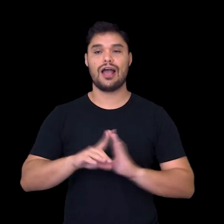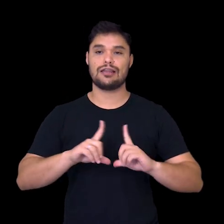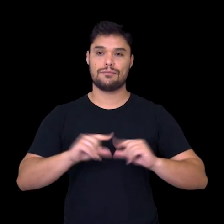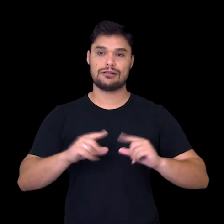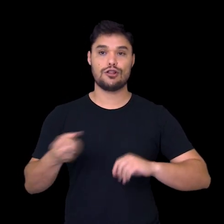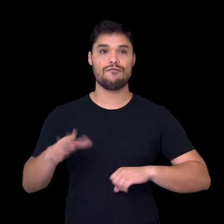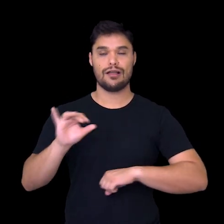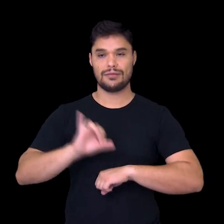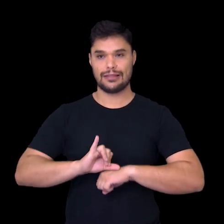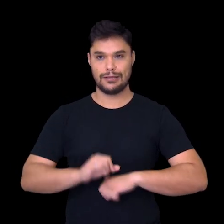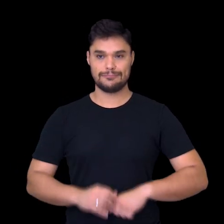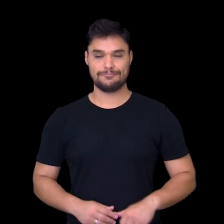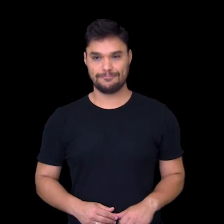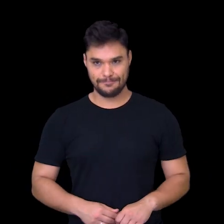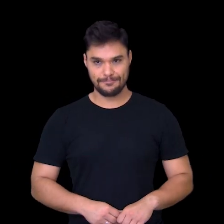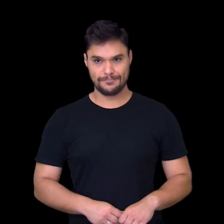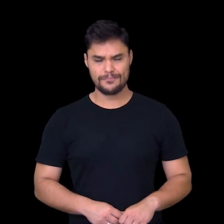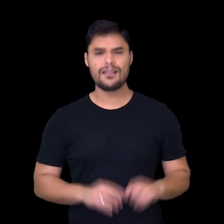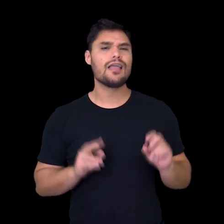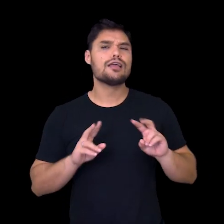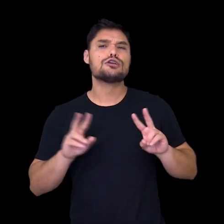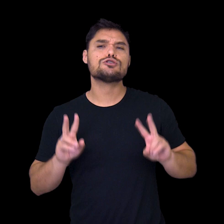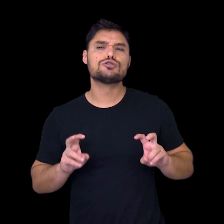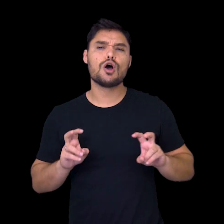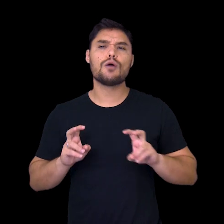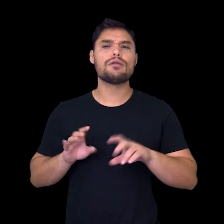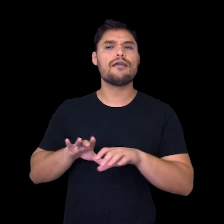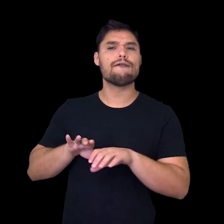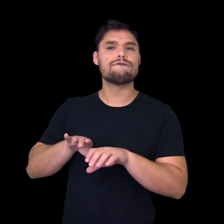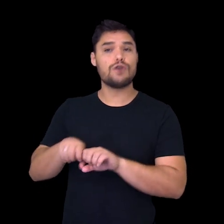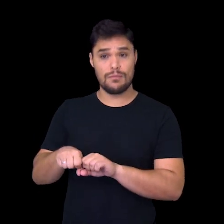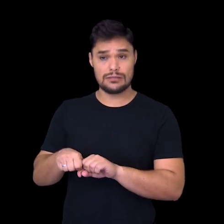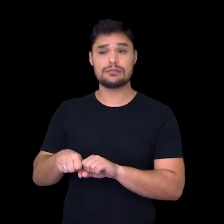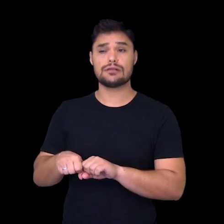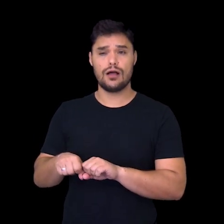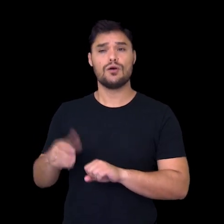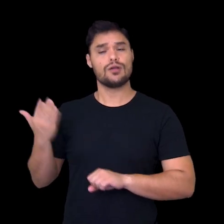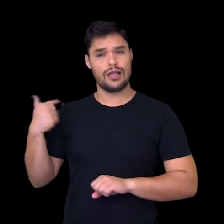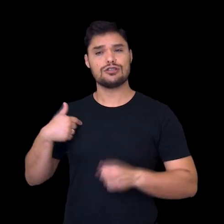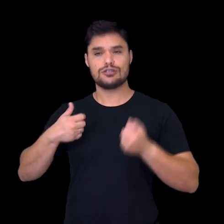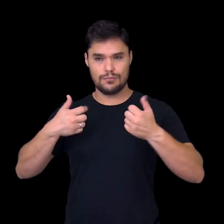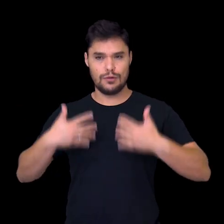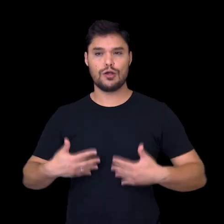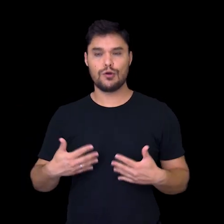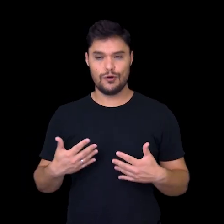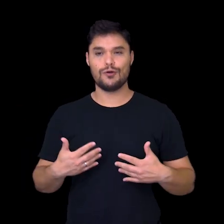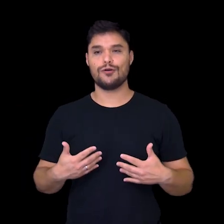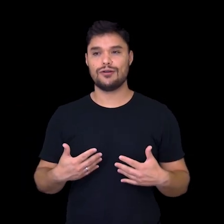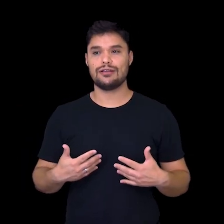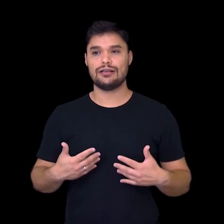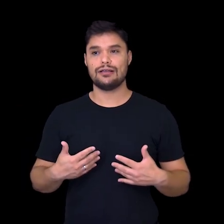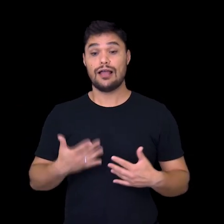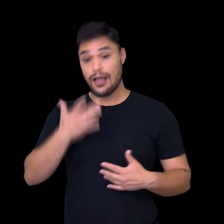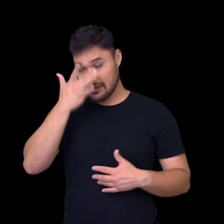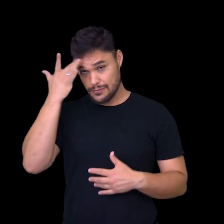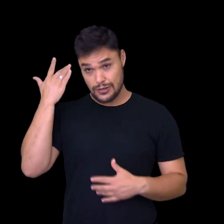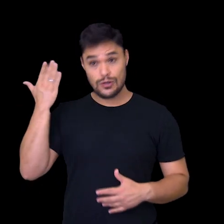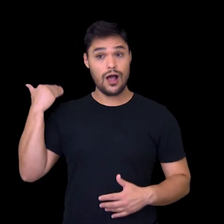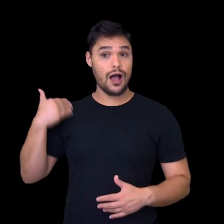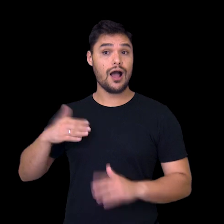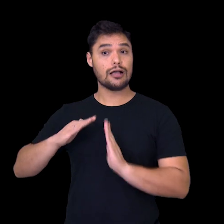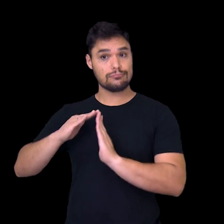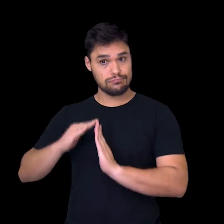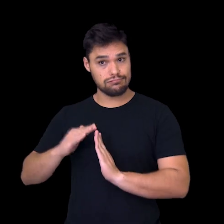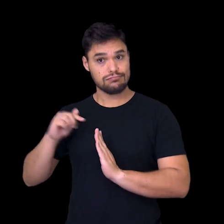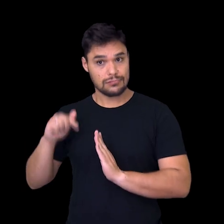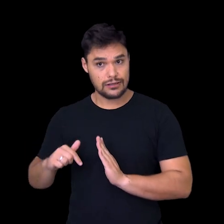capital. Professor, essa questão da formação, que a gente já deu uma passada aqui, do pessoal